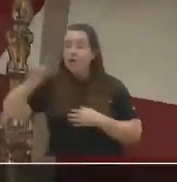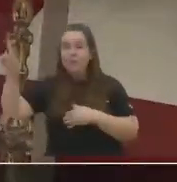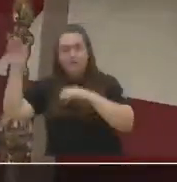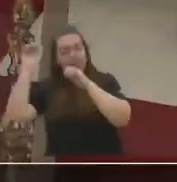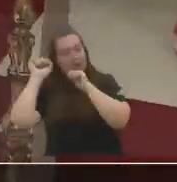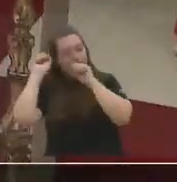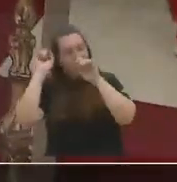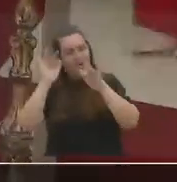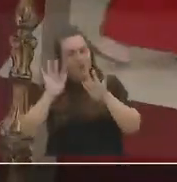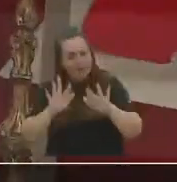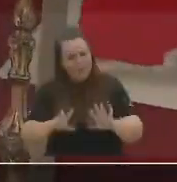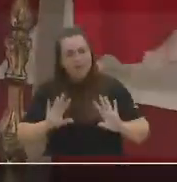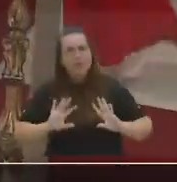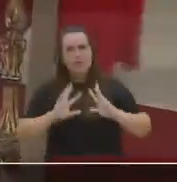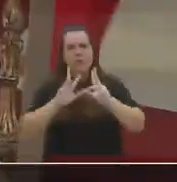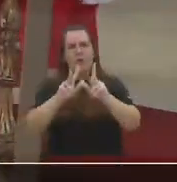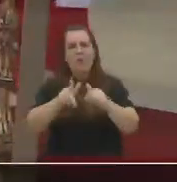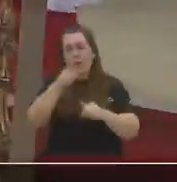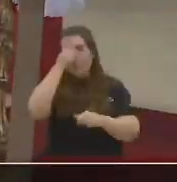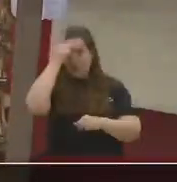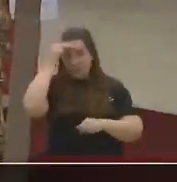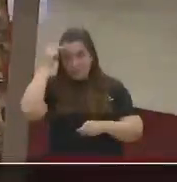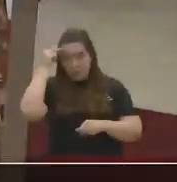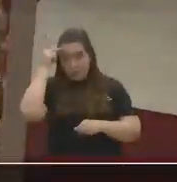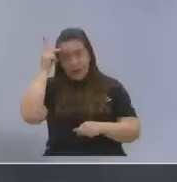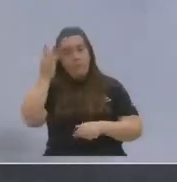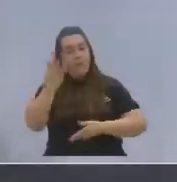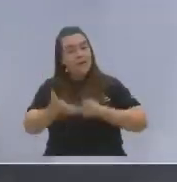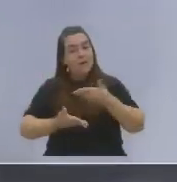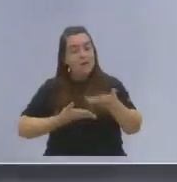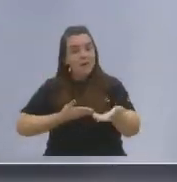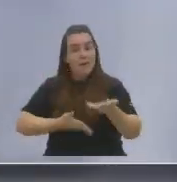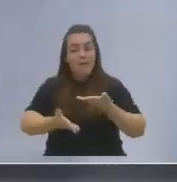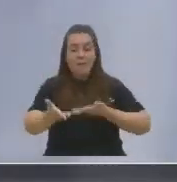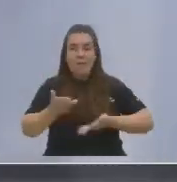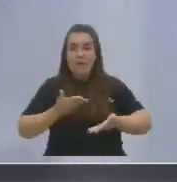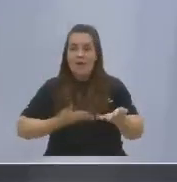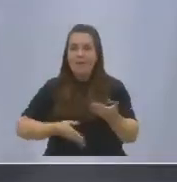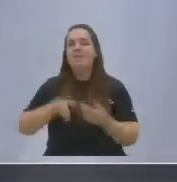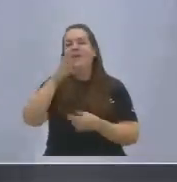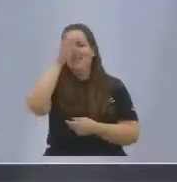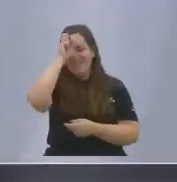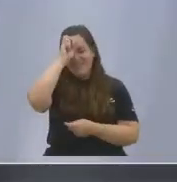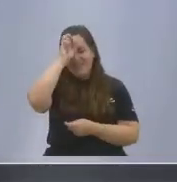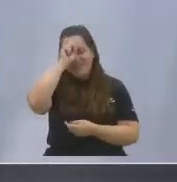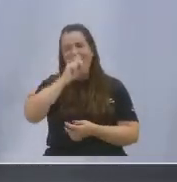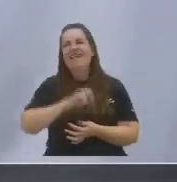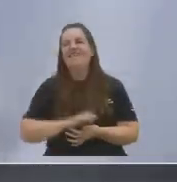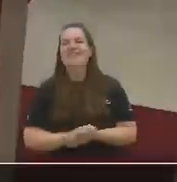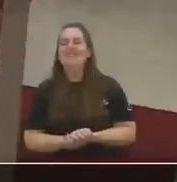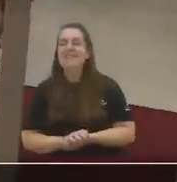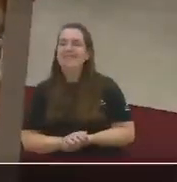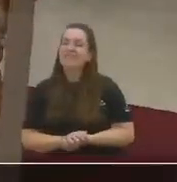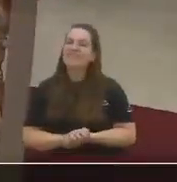caminhar, o Senhor abençoa quem aprendeu a